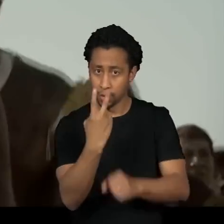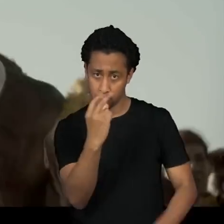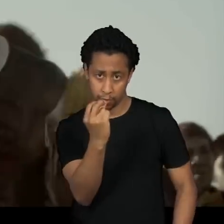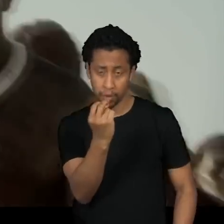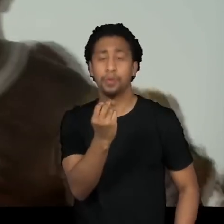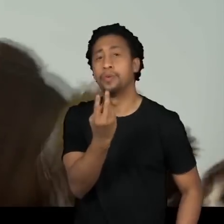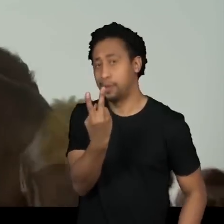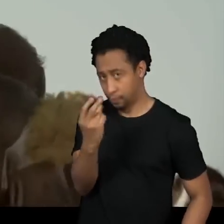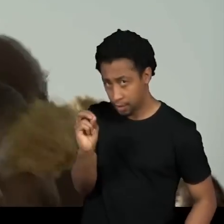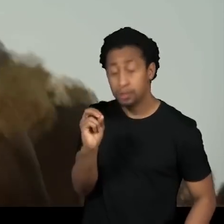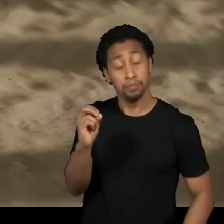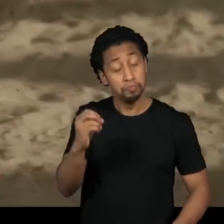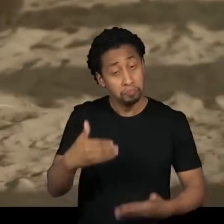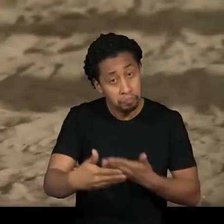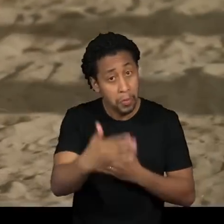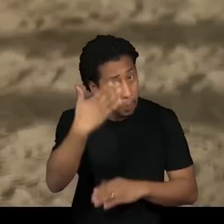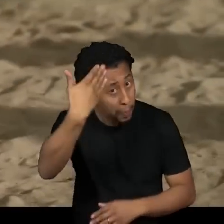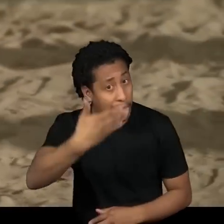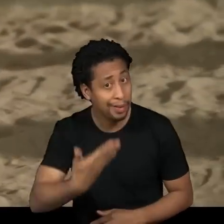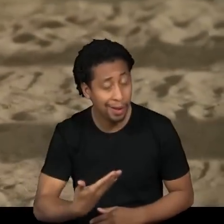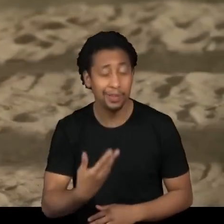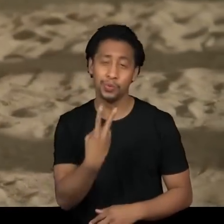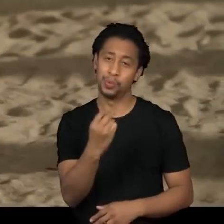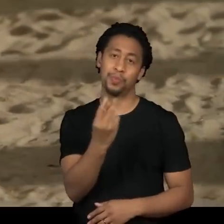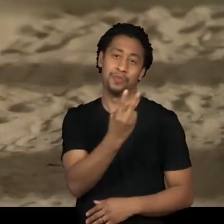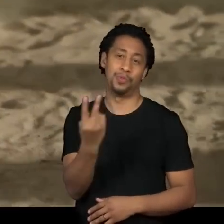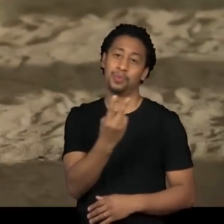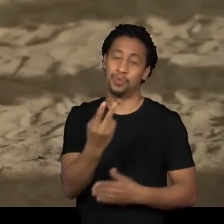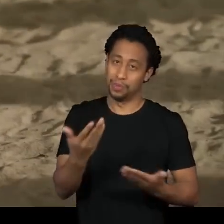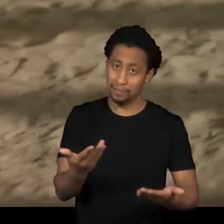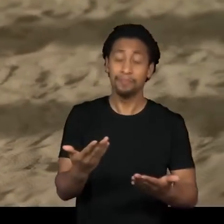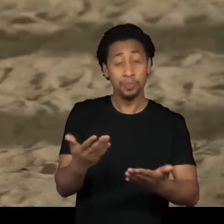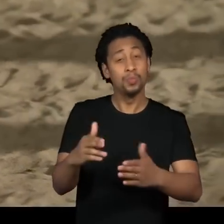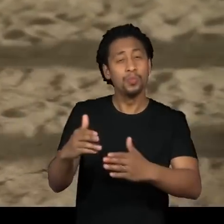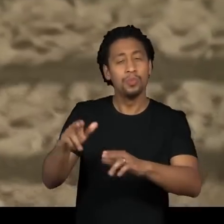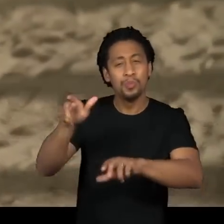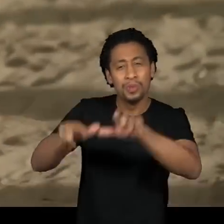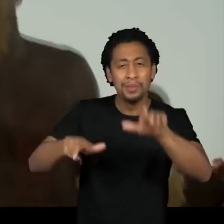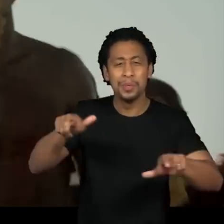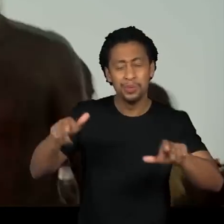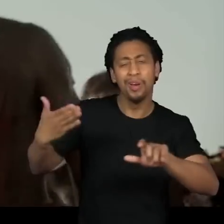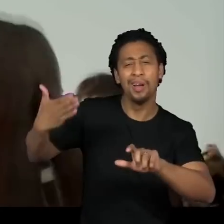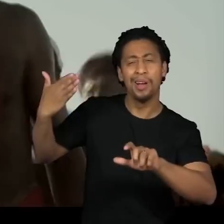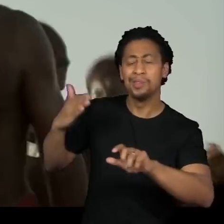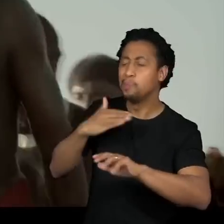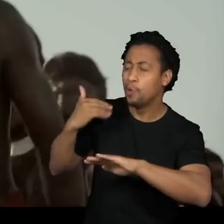de 2022, uma honra concedida a mortos ilustres.